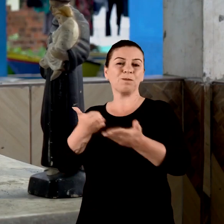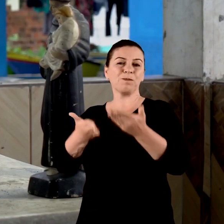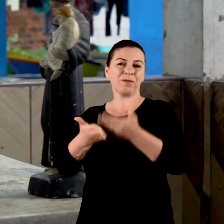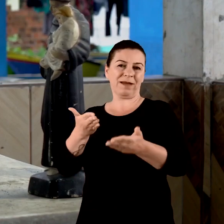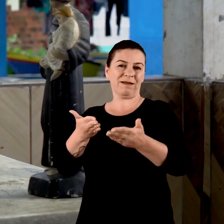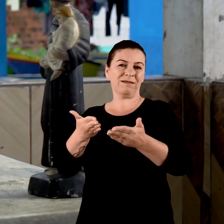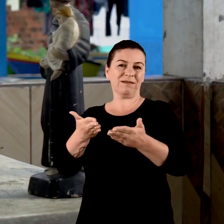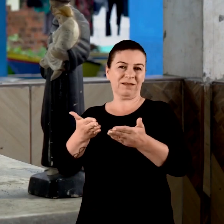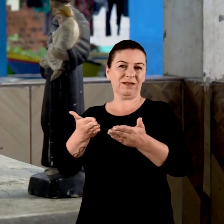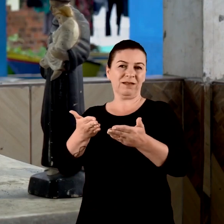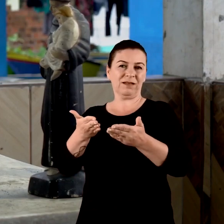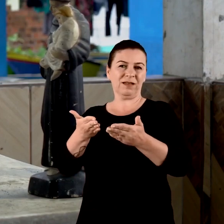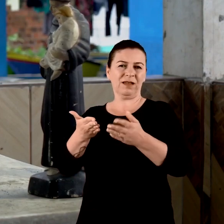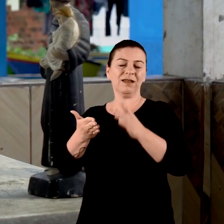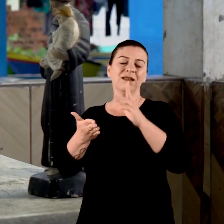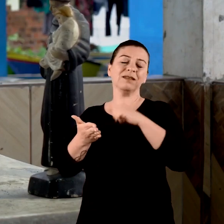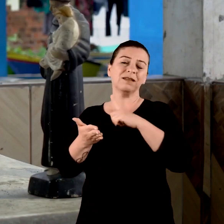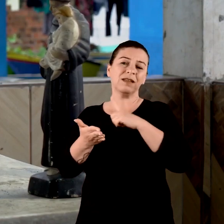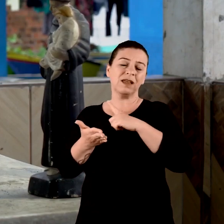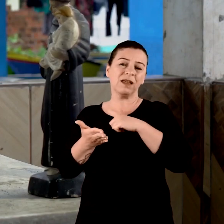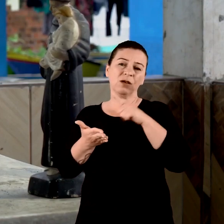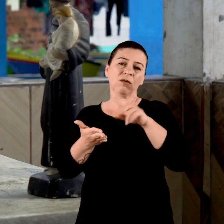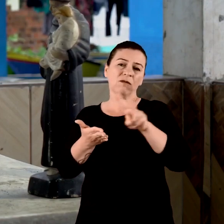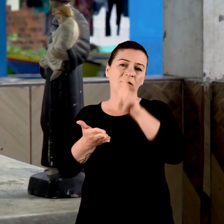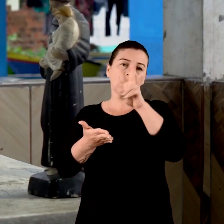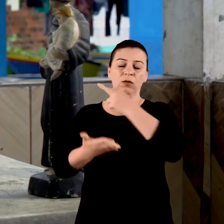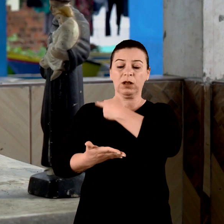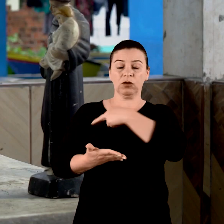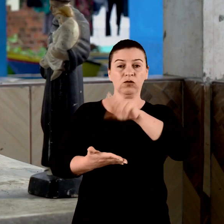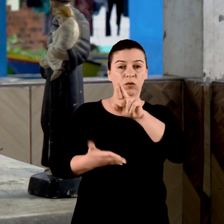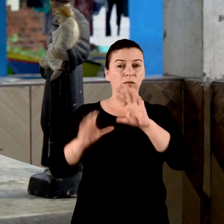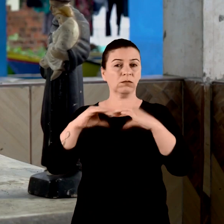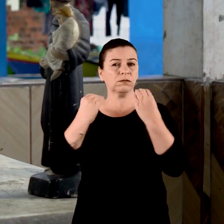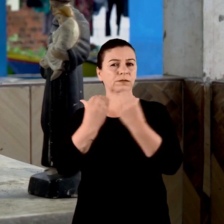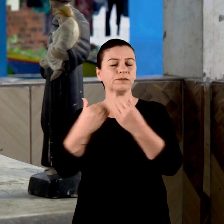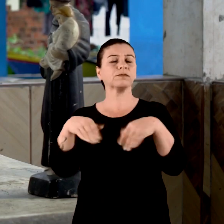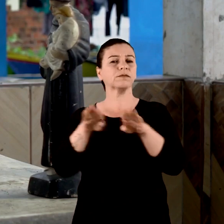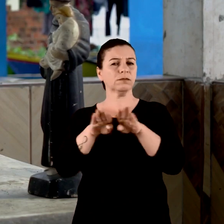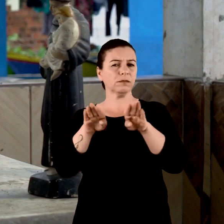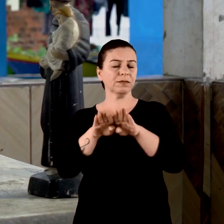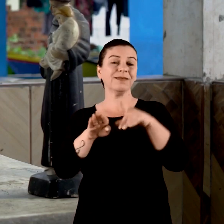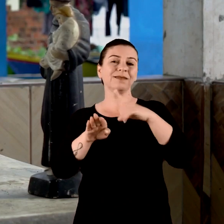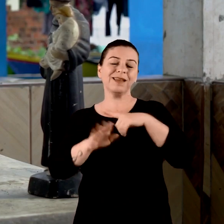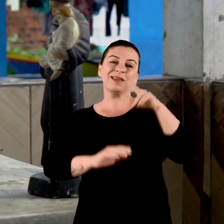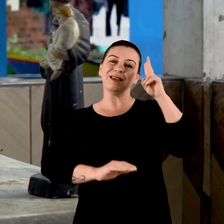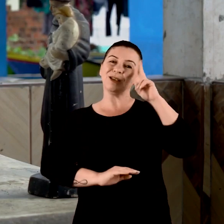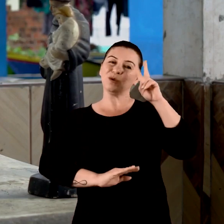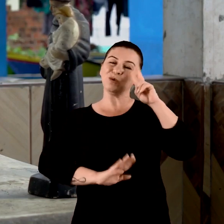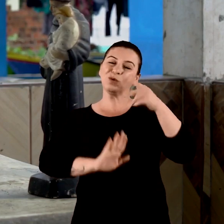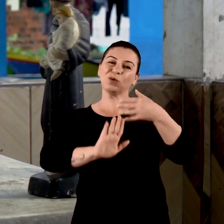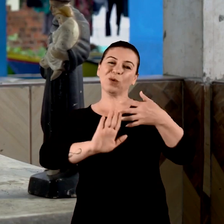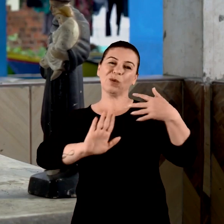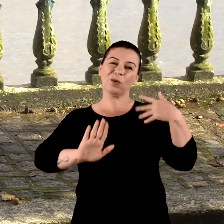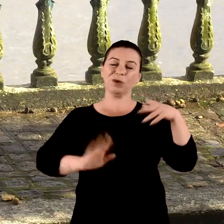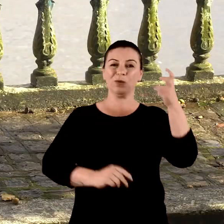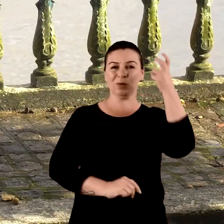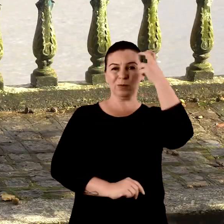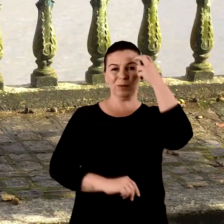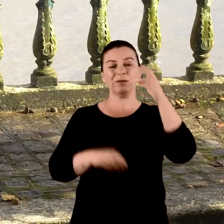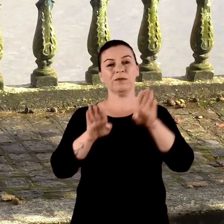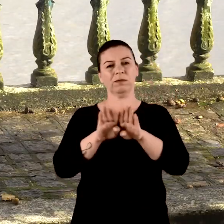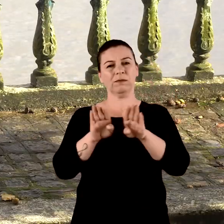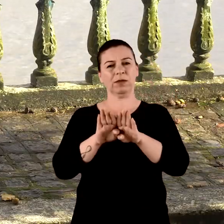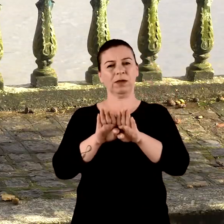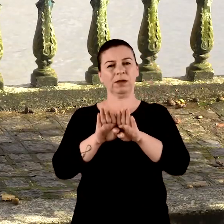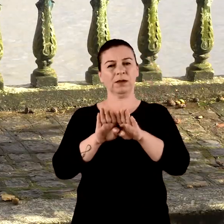Então você perde uma peça que tem um valor religioso para aquela comunidade e que tem um valor histórico, cultural.